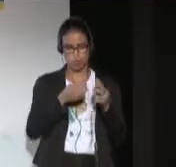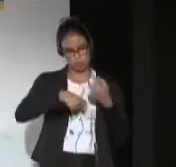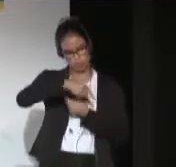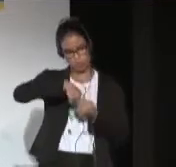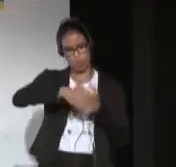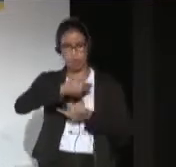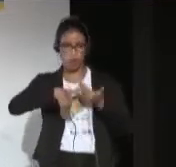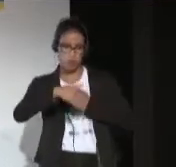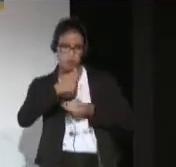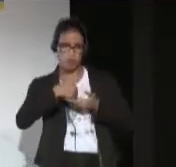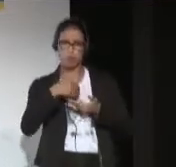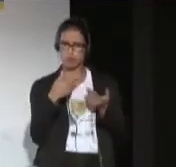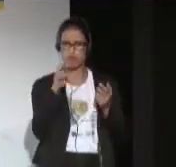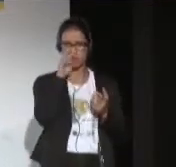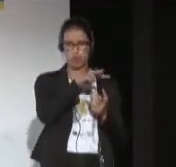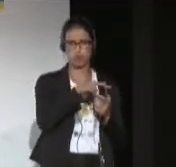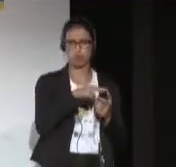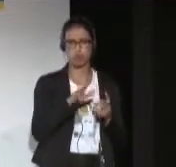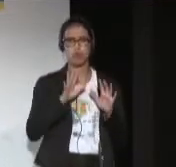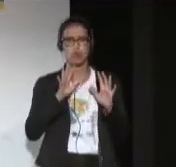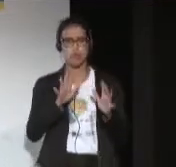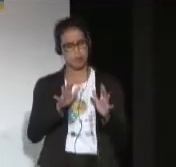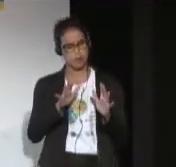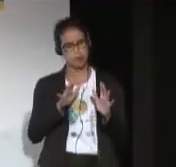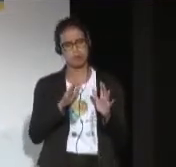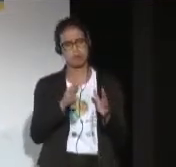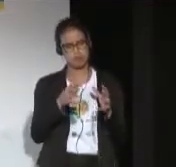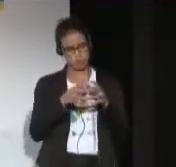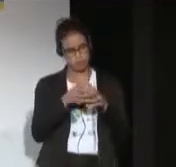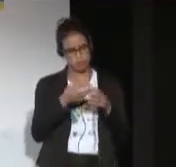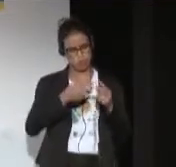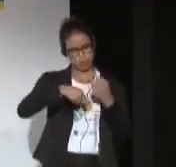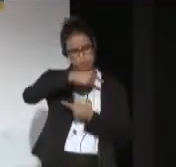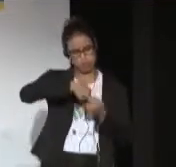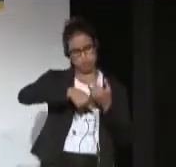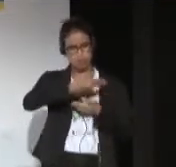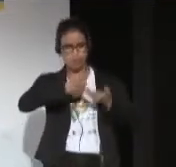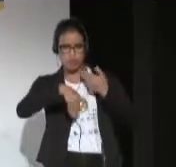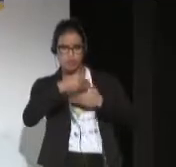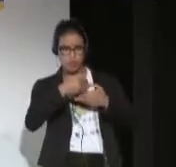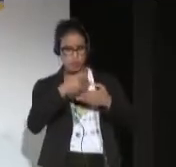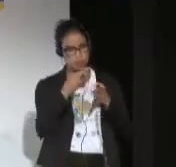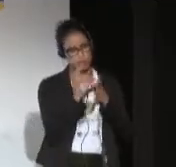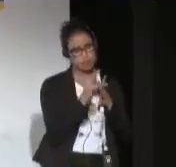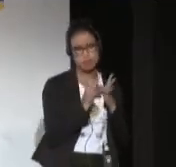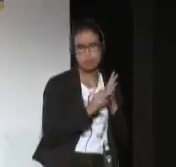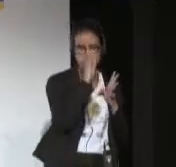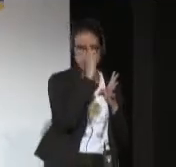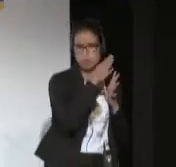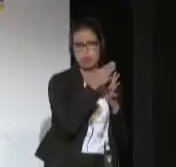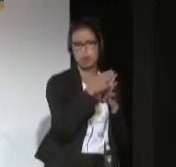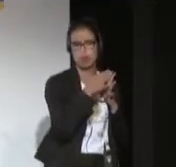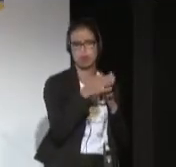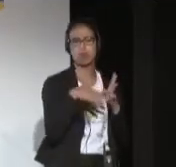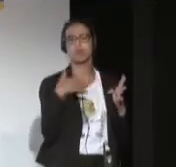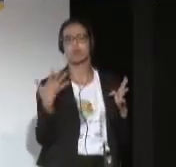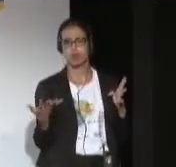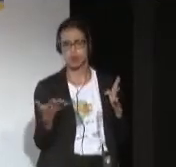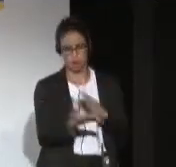Na visão de vocês, quais são os principais pontos que precisamos endereçar para construir um regime